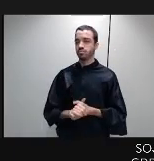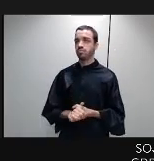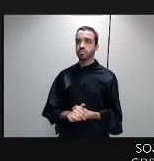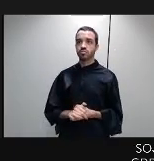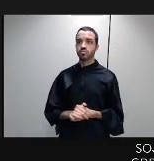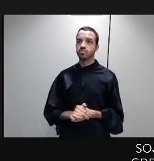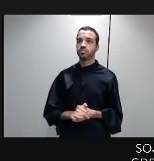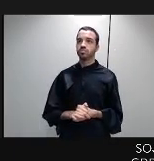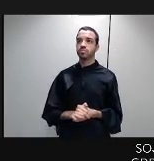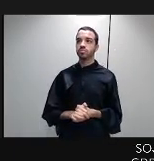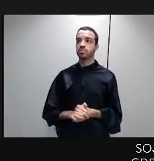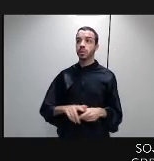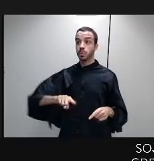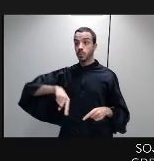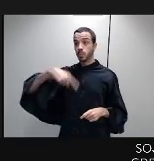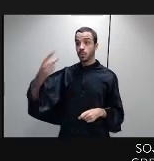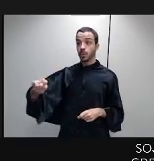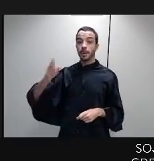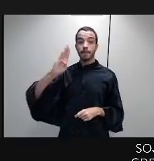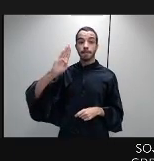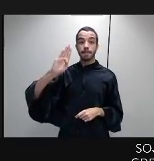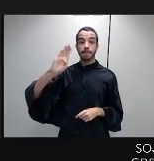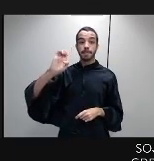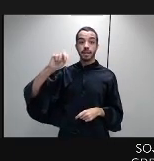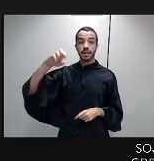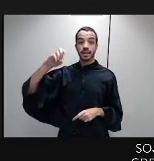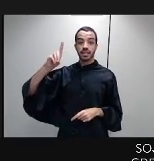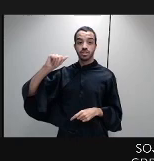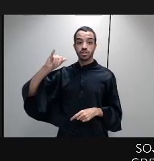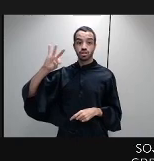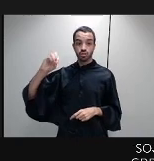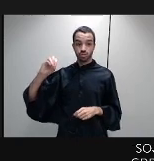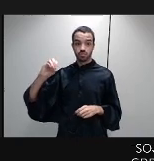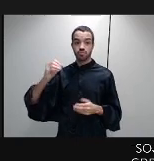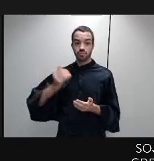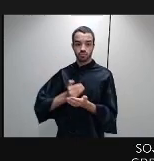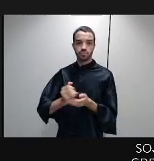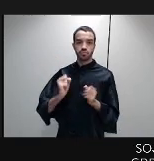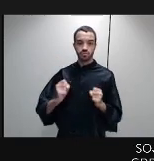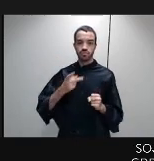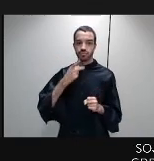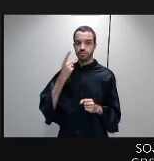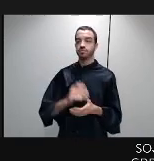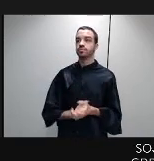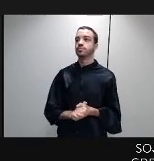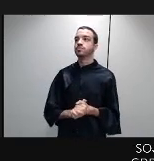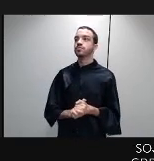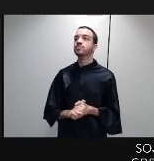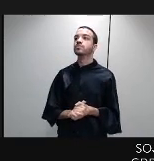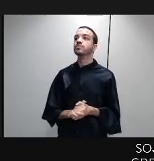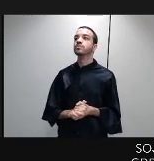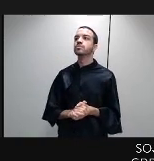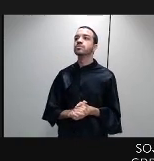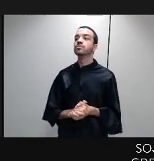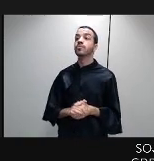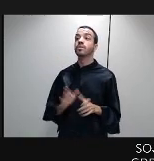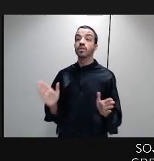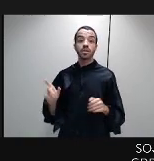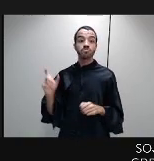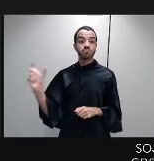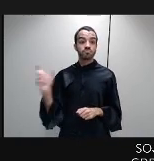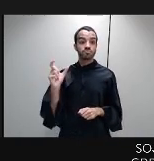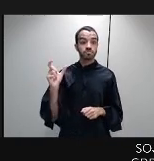na sequência se Presidente dois tome sério base declaração a parte Alega omissão